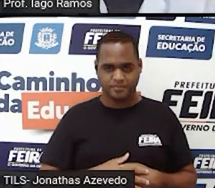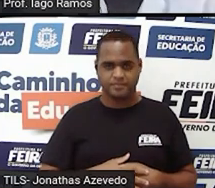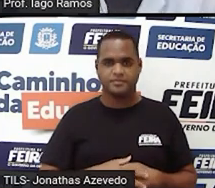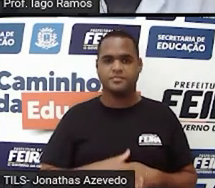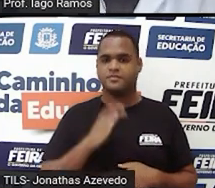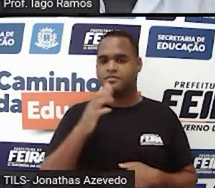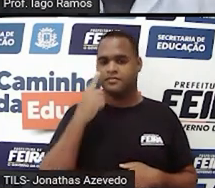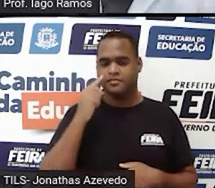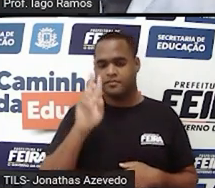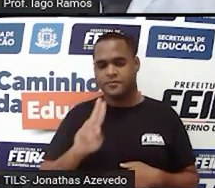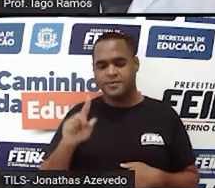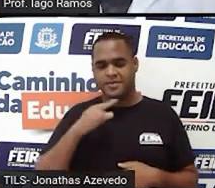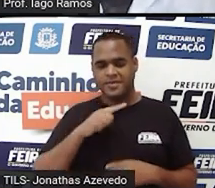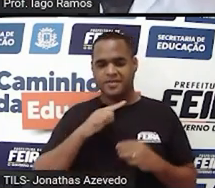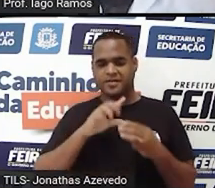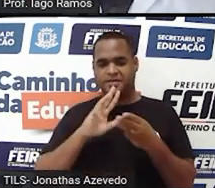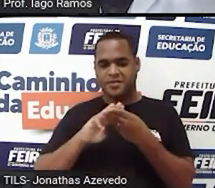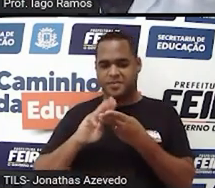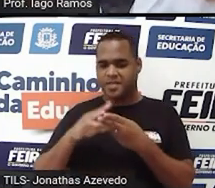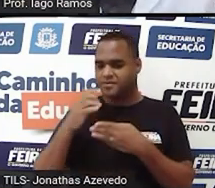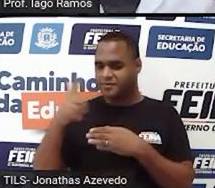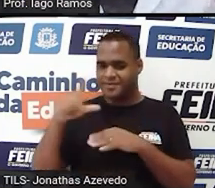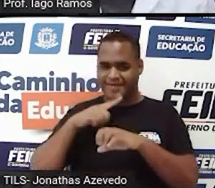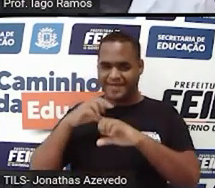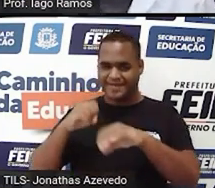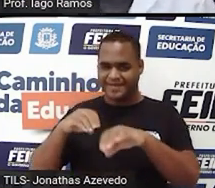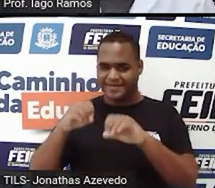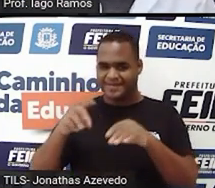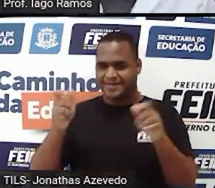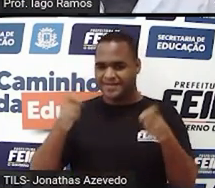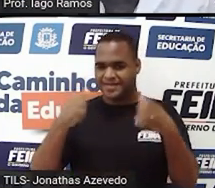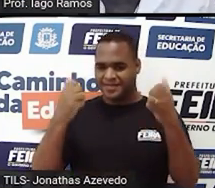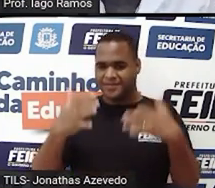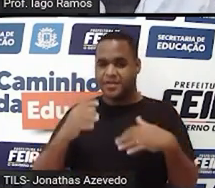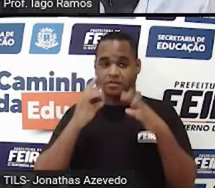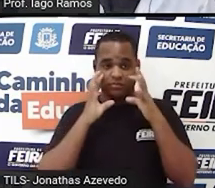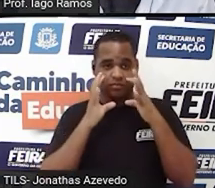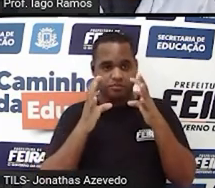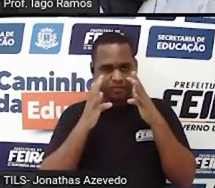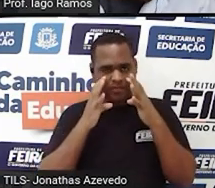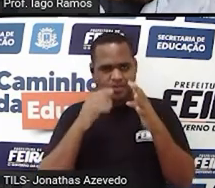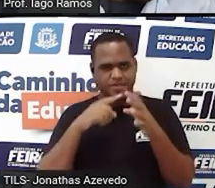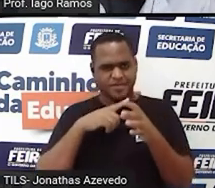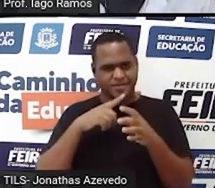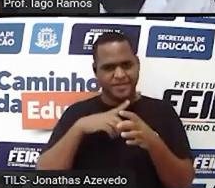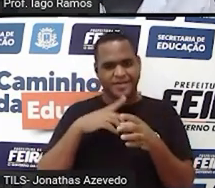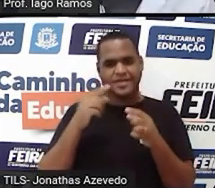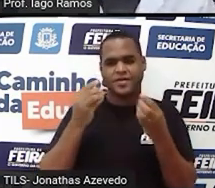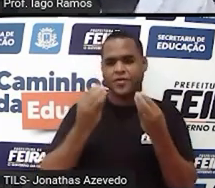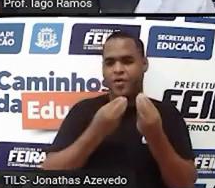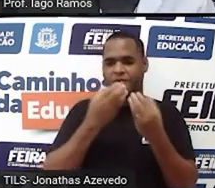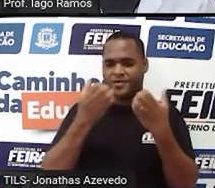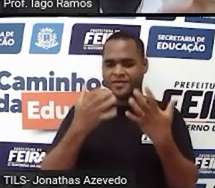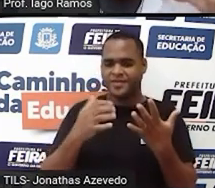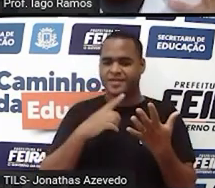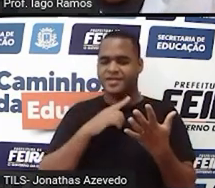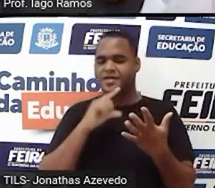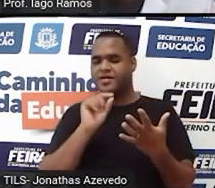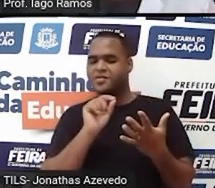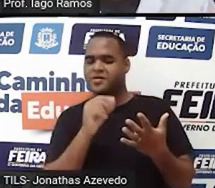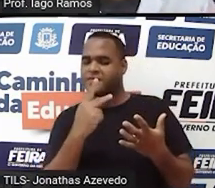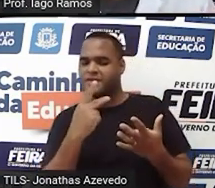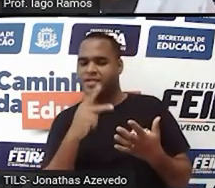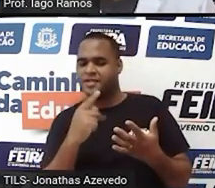Vamos usar essa matemática para além das aulas né Fique atento atenta para tudo que está